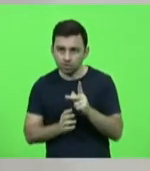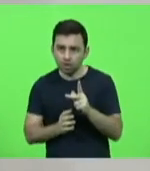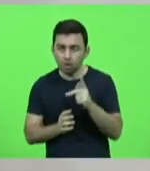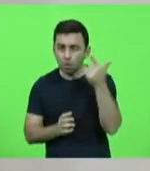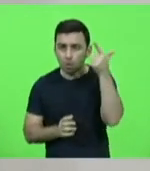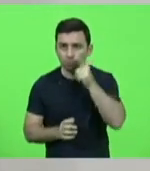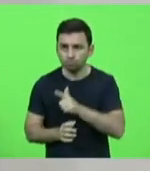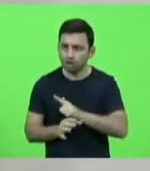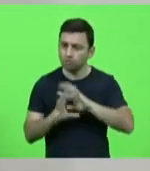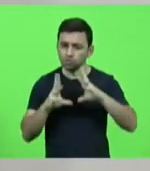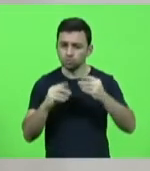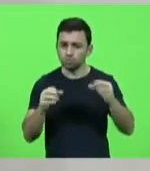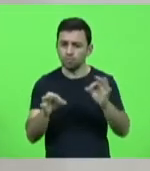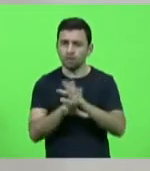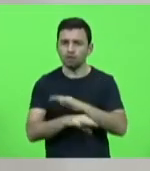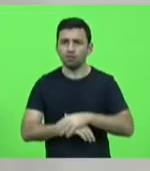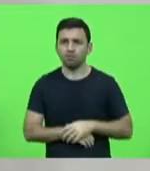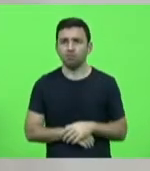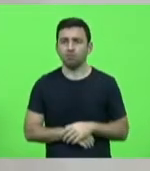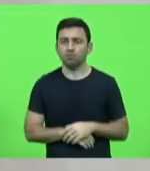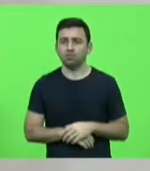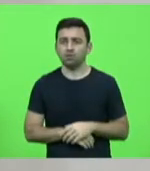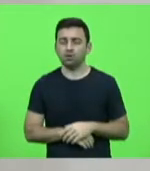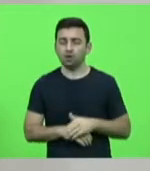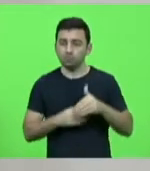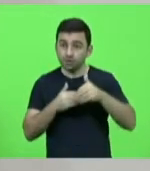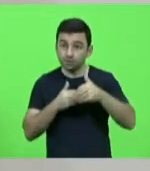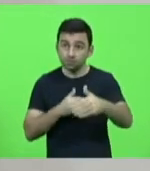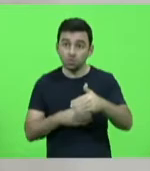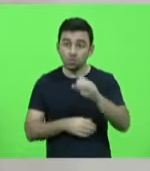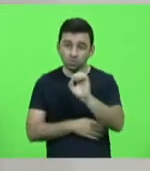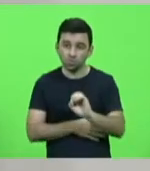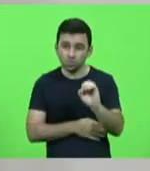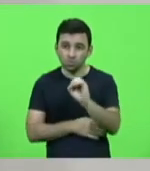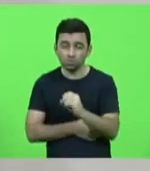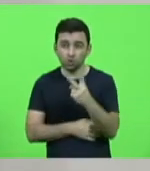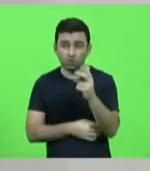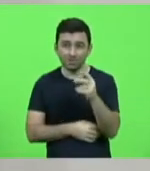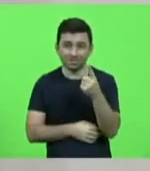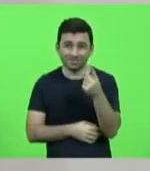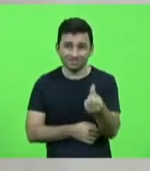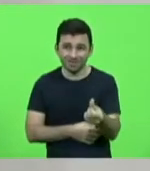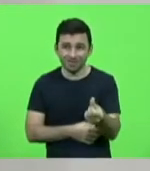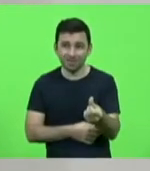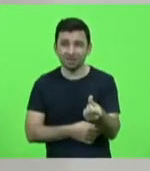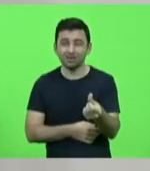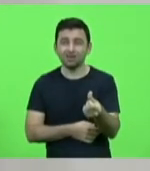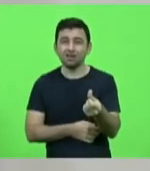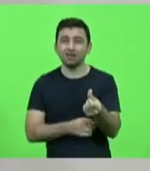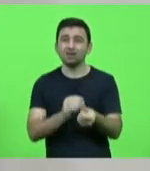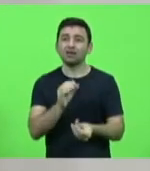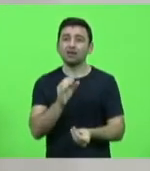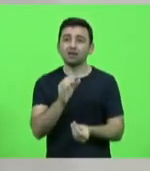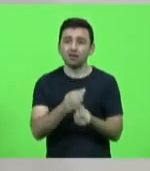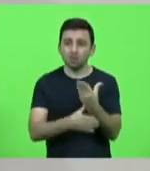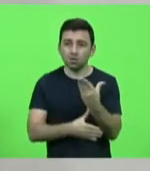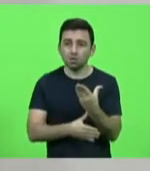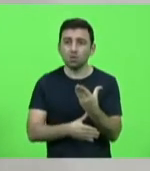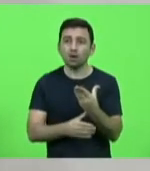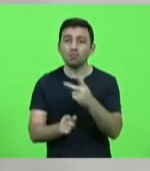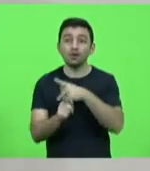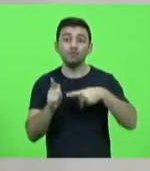A partir de outubro de 2016, foi criada a